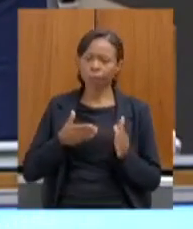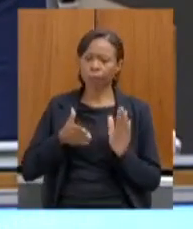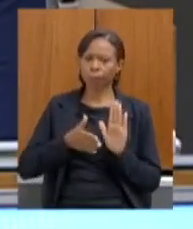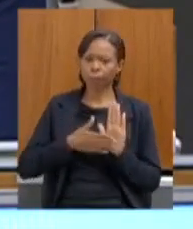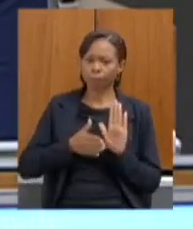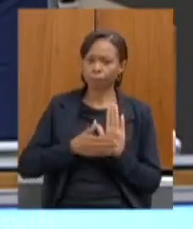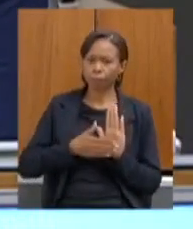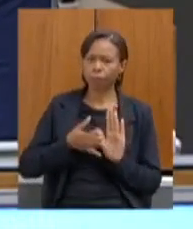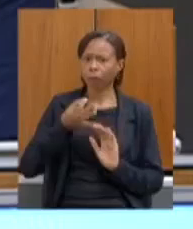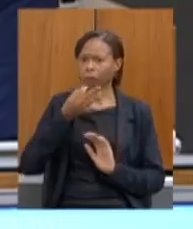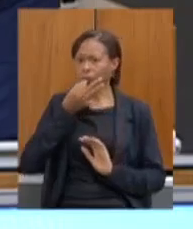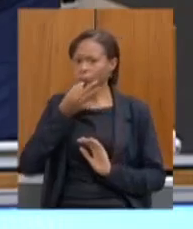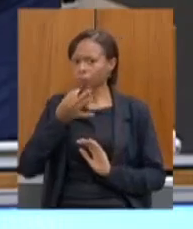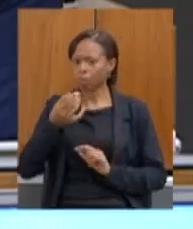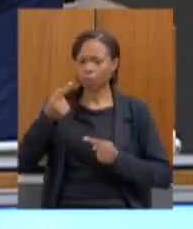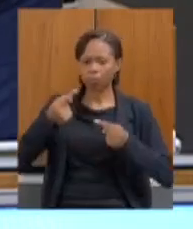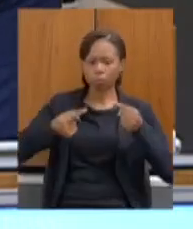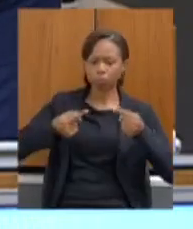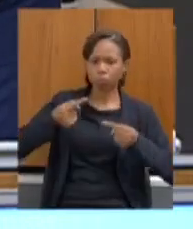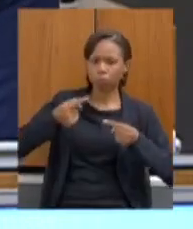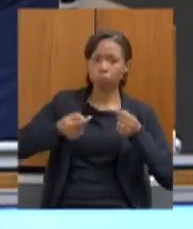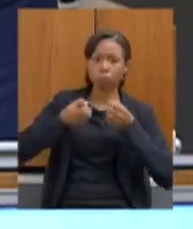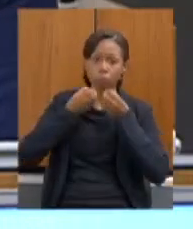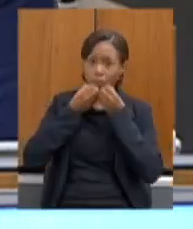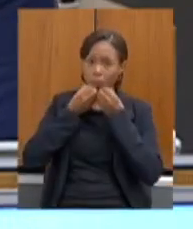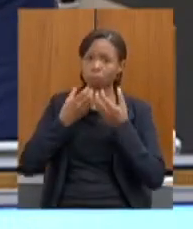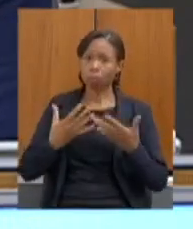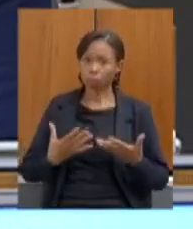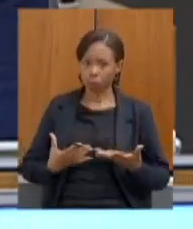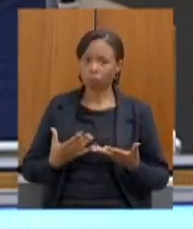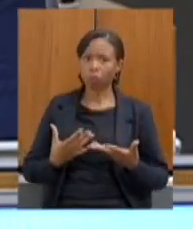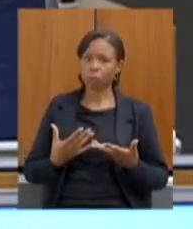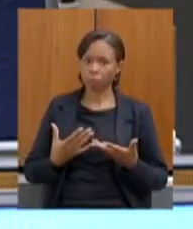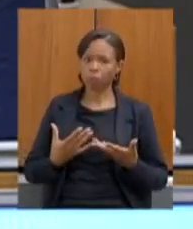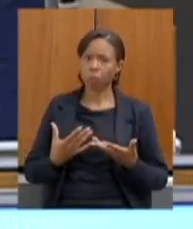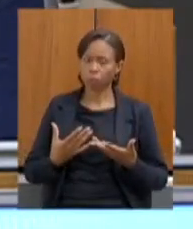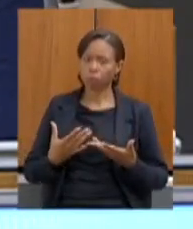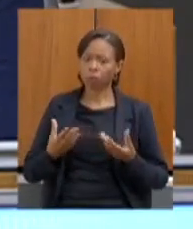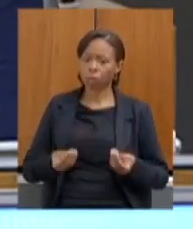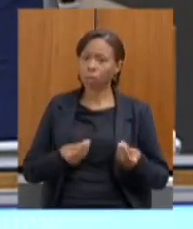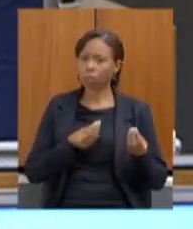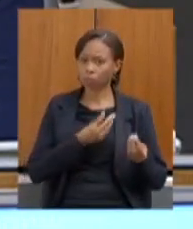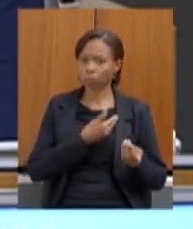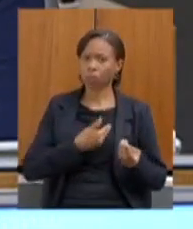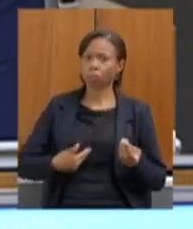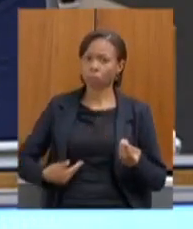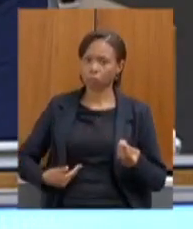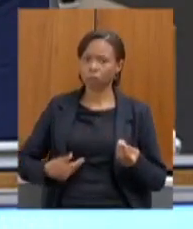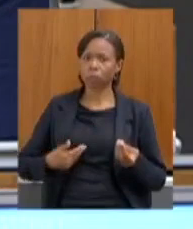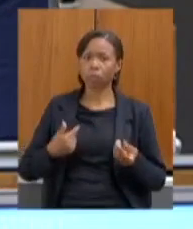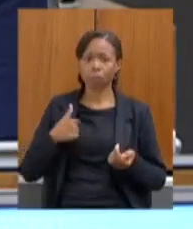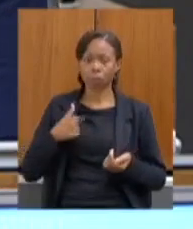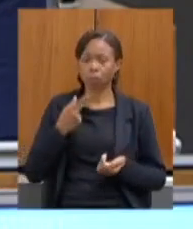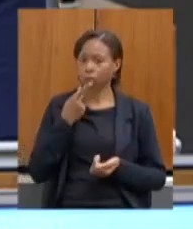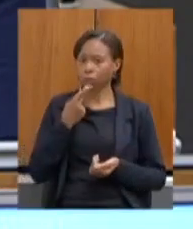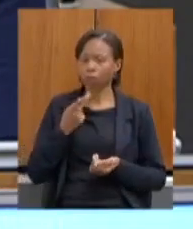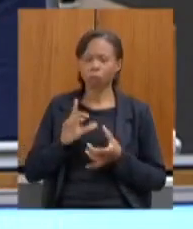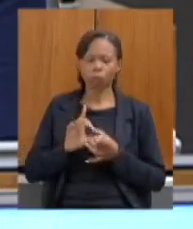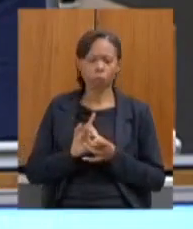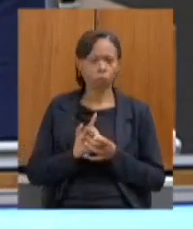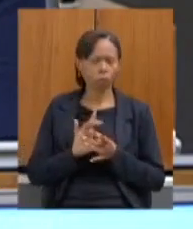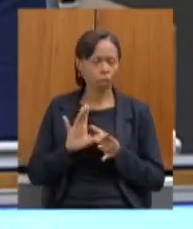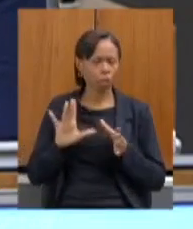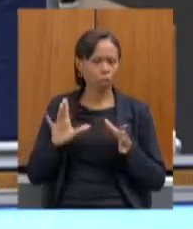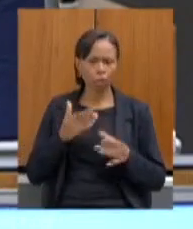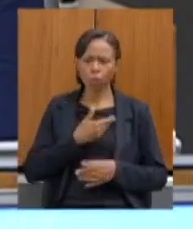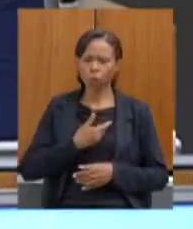discussão é sempre bem-vinda para este governo, presidente. E coloco aqui todo o governo à disposição, não